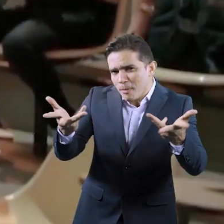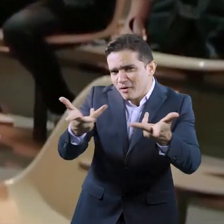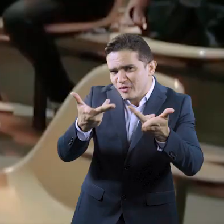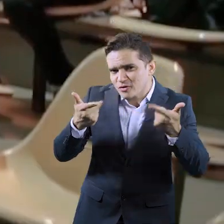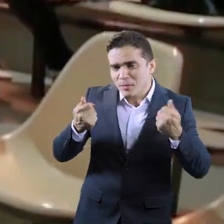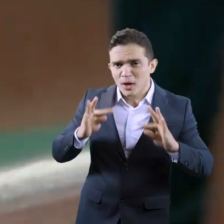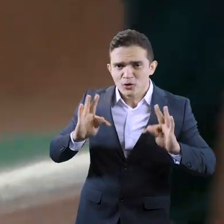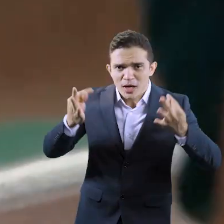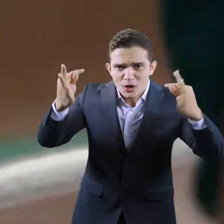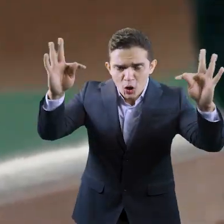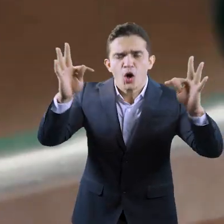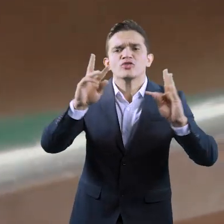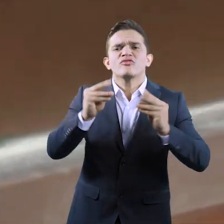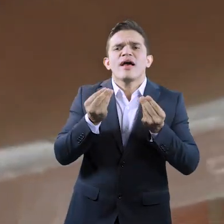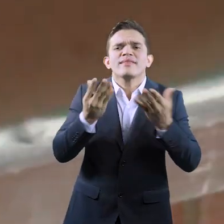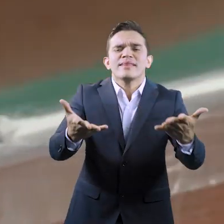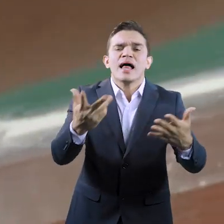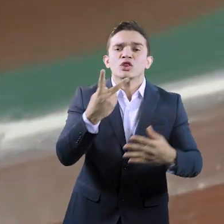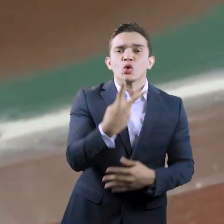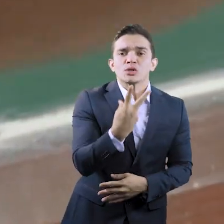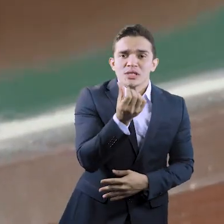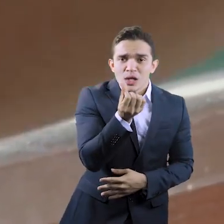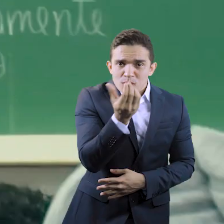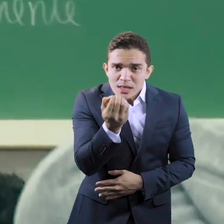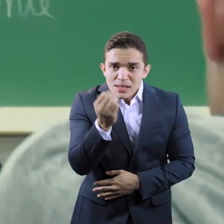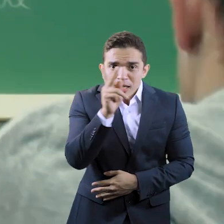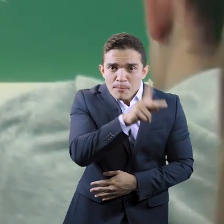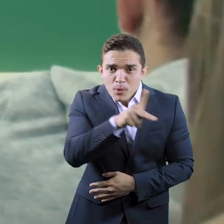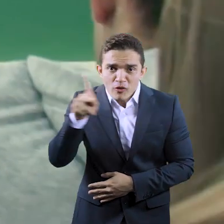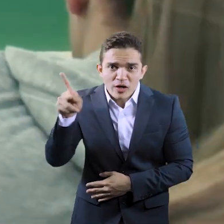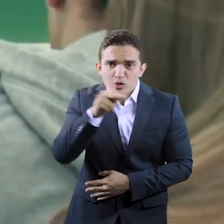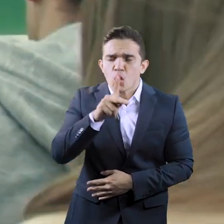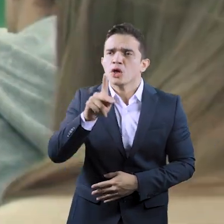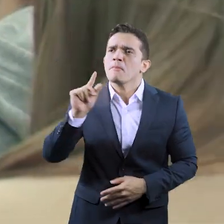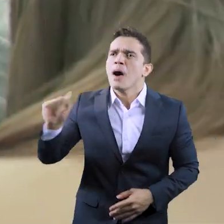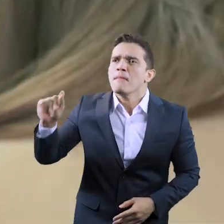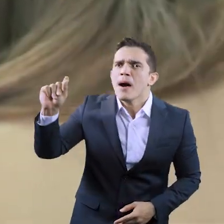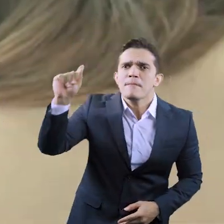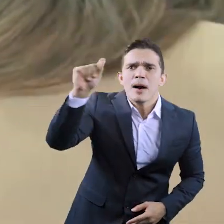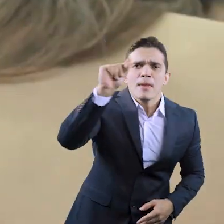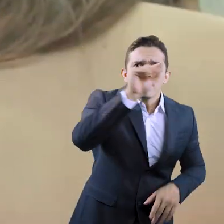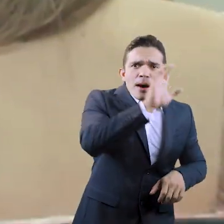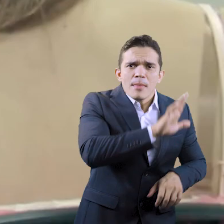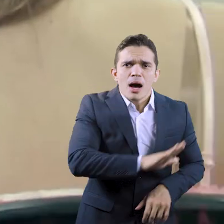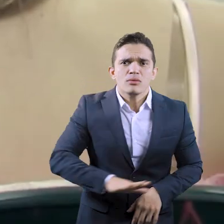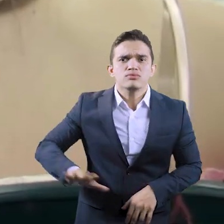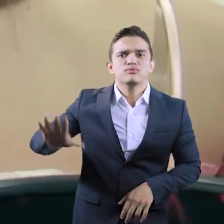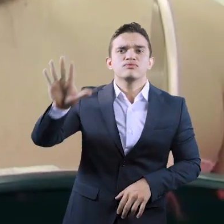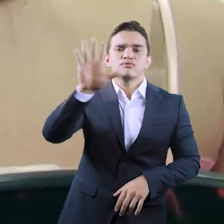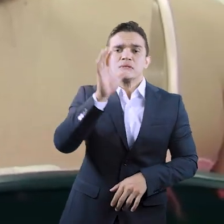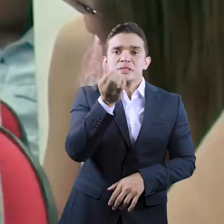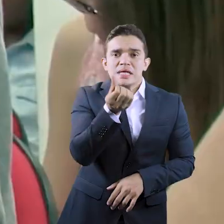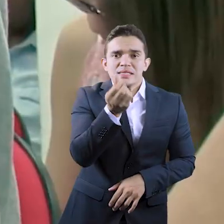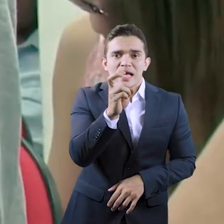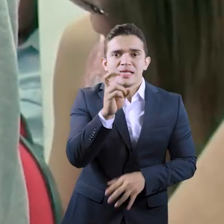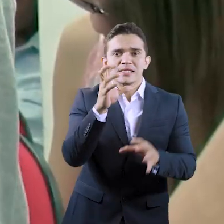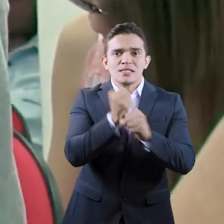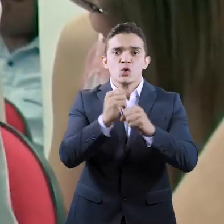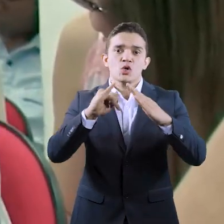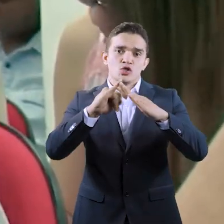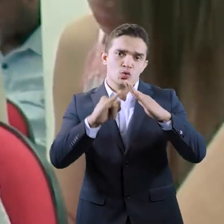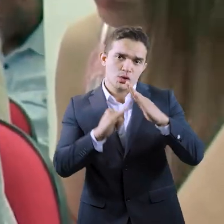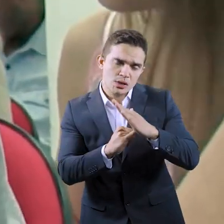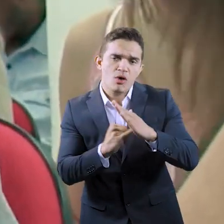capacitará 260 profissionais da educação, de 65 instituições, para a construção de